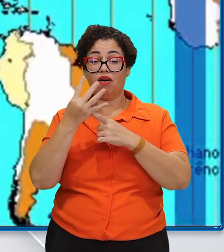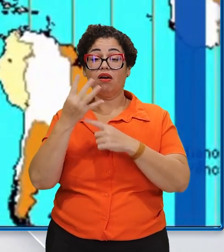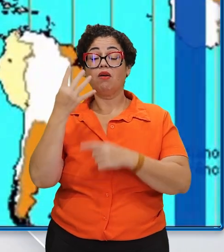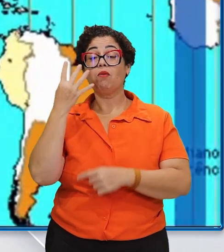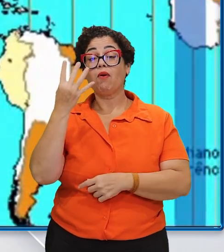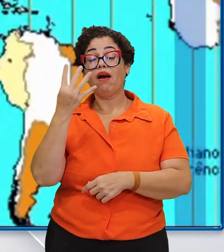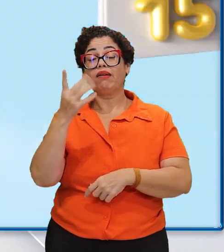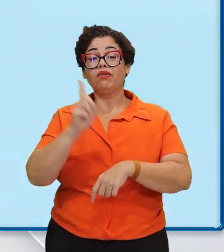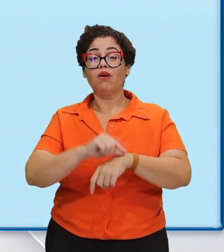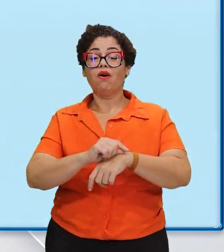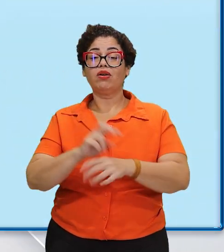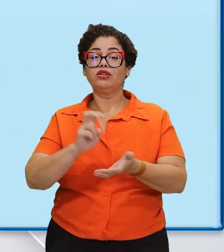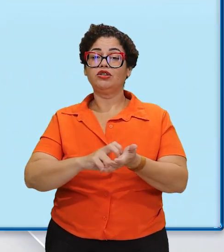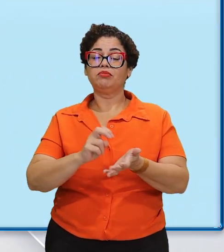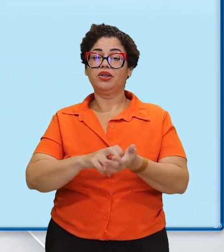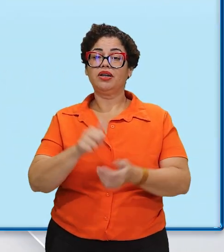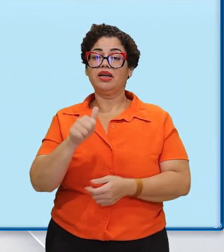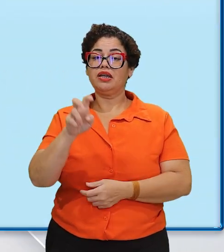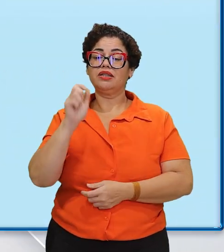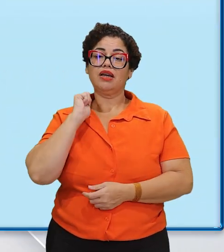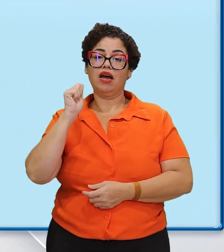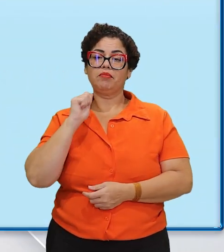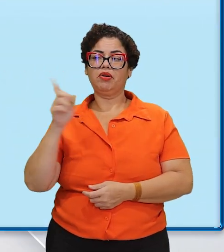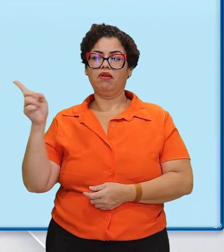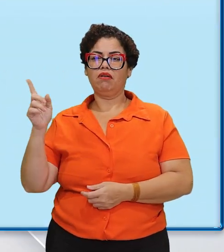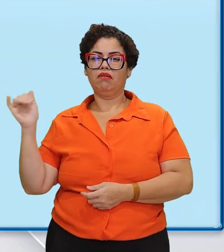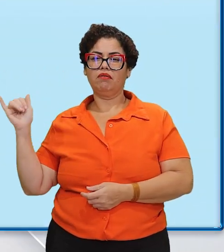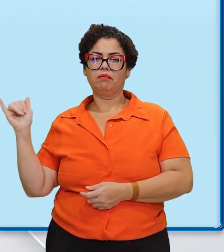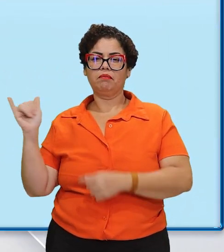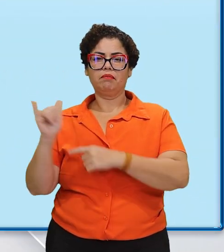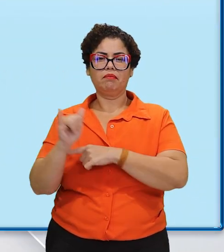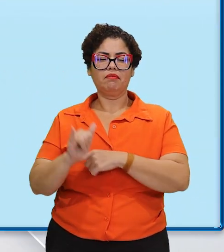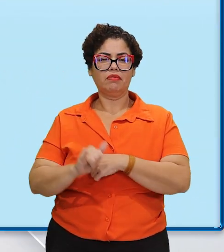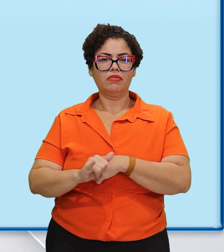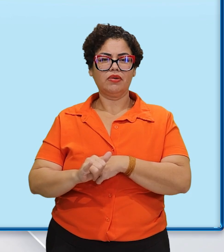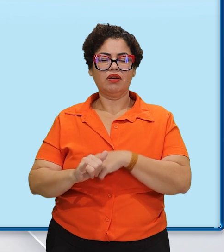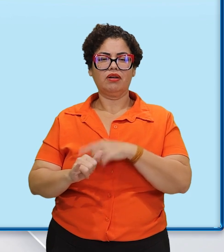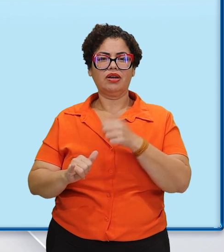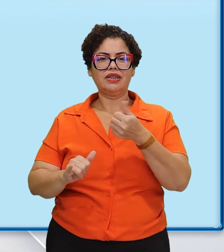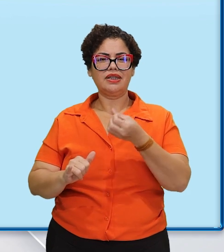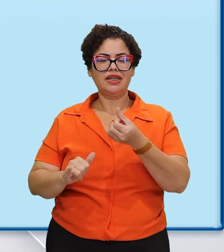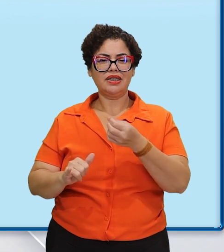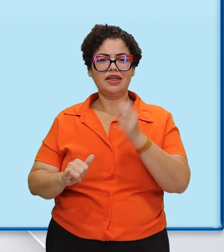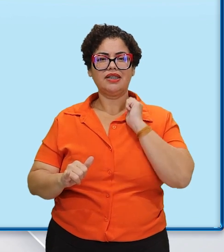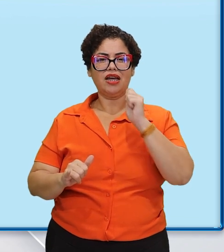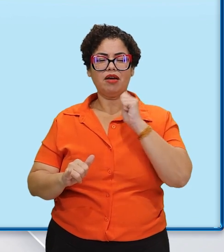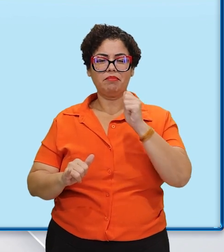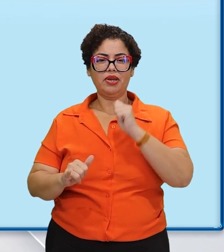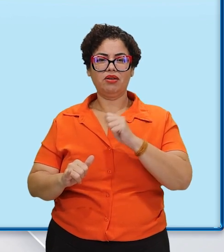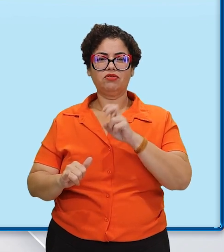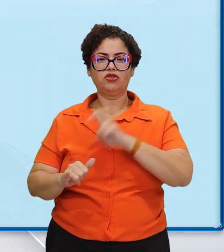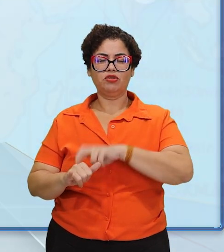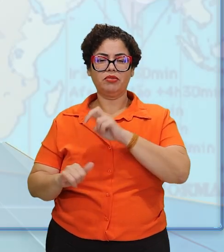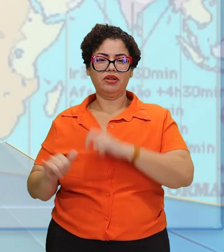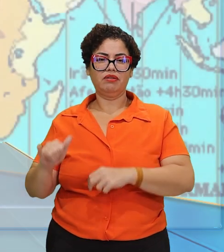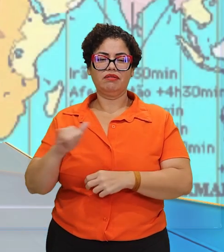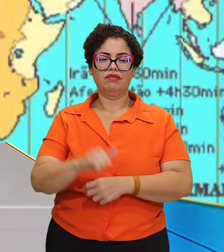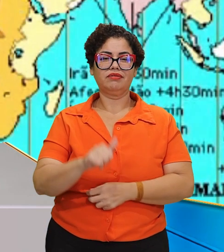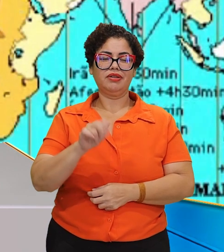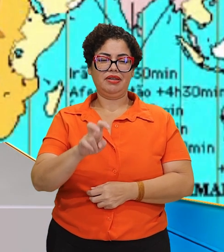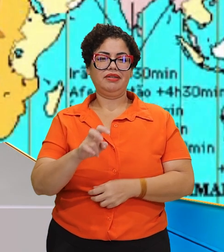manhã do dia 15 de abril, mesmo que a pessoa tenha partido de Tóquio no dia 16 de abril às 10 horas da